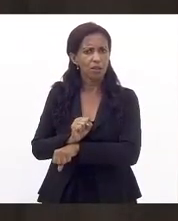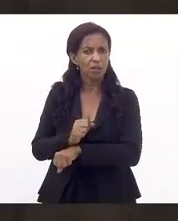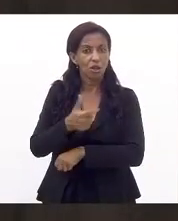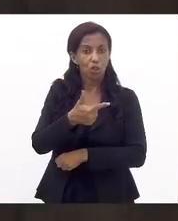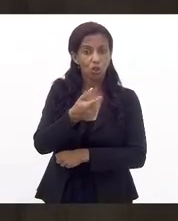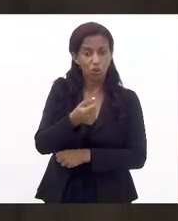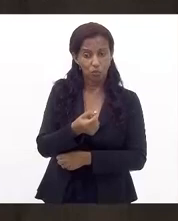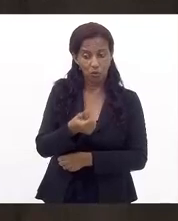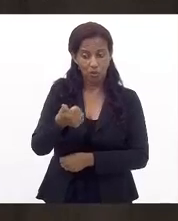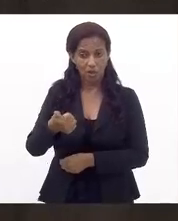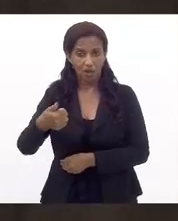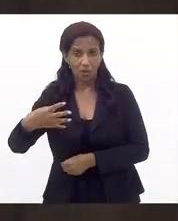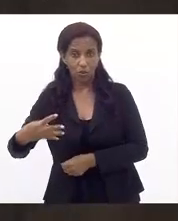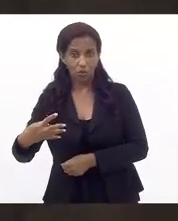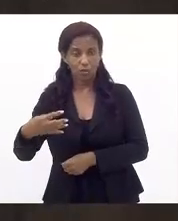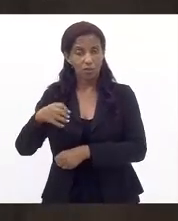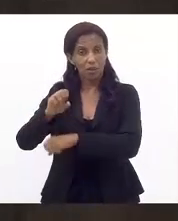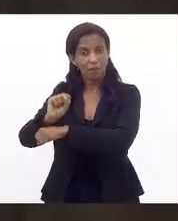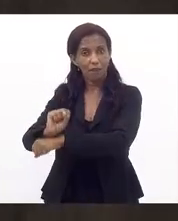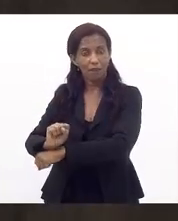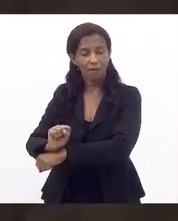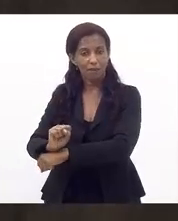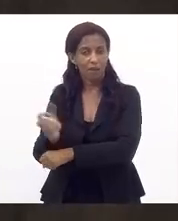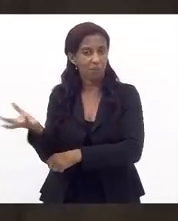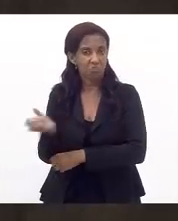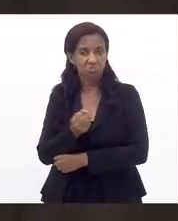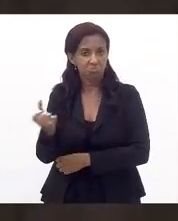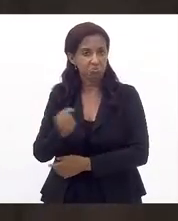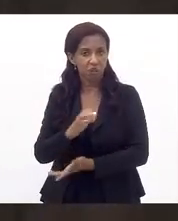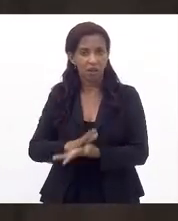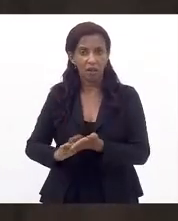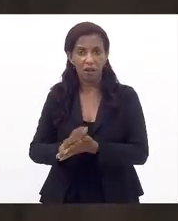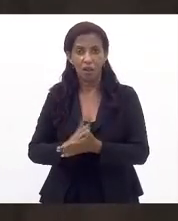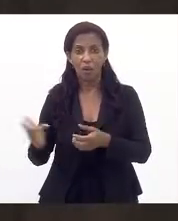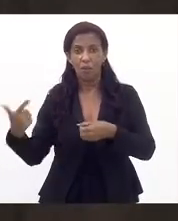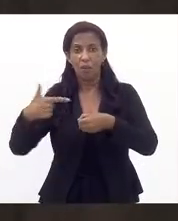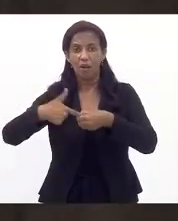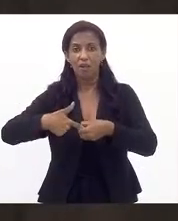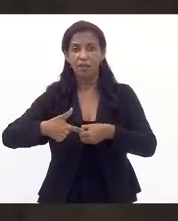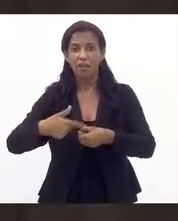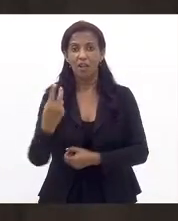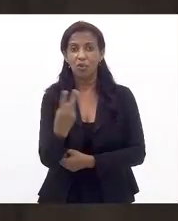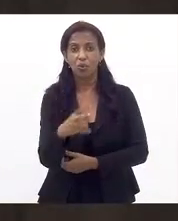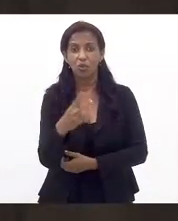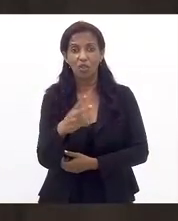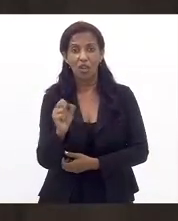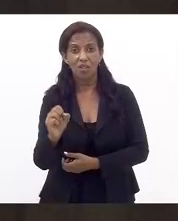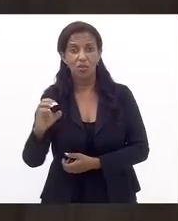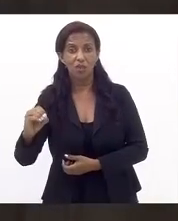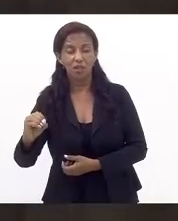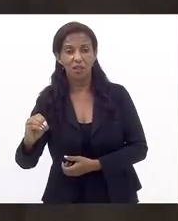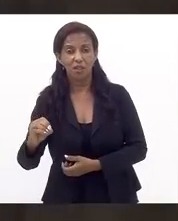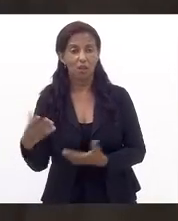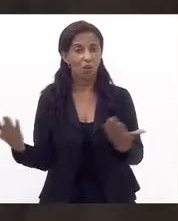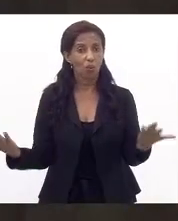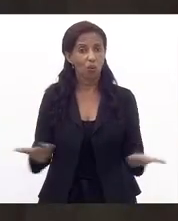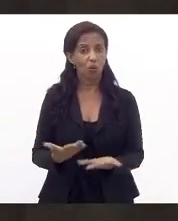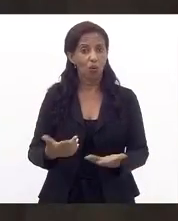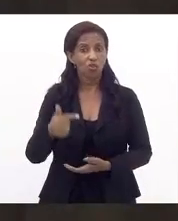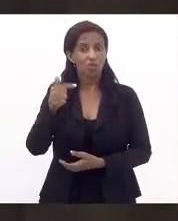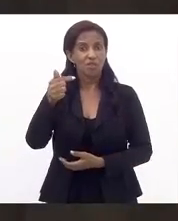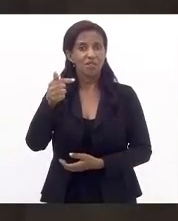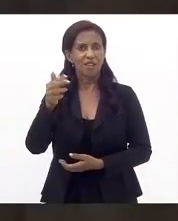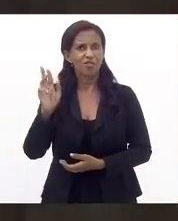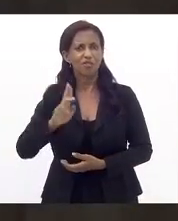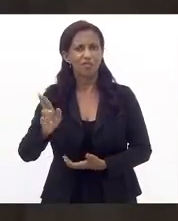Como é o regime ela está congelada desde 2014 e 2014 Magazine eu gostava 2 de 2 e tenta hoje custa